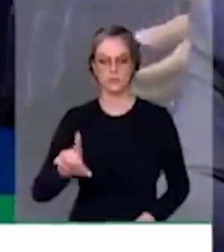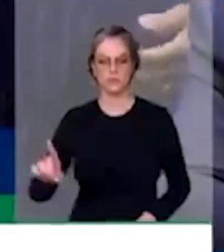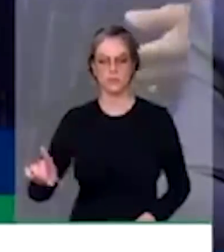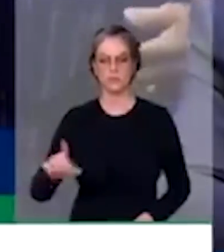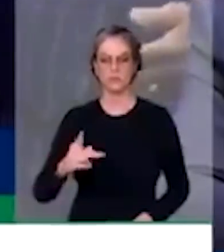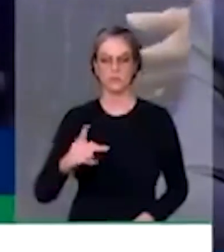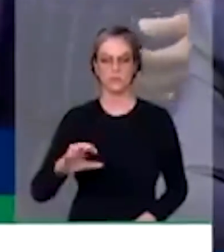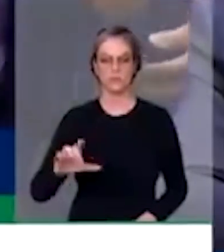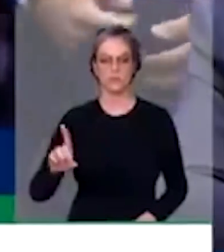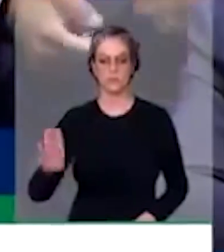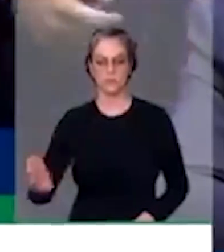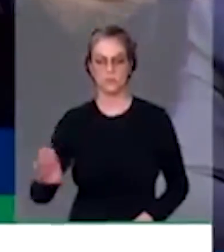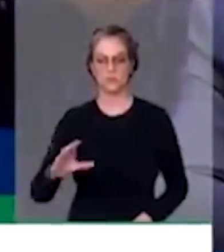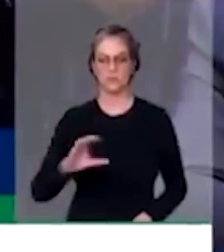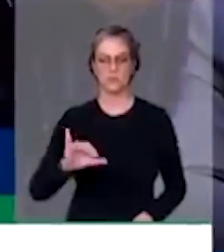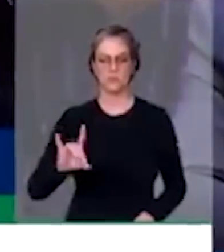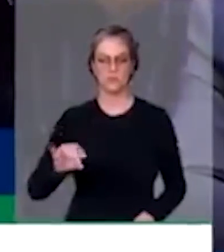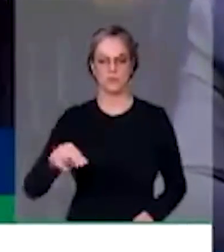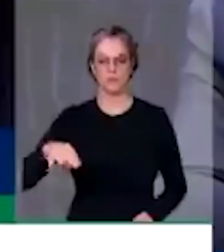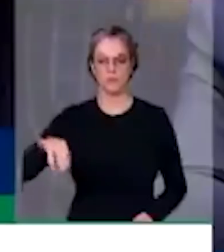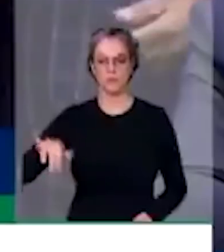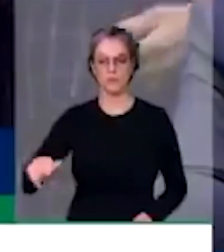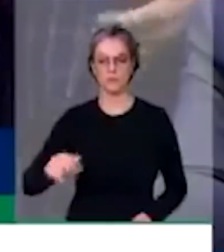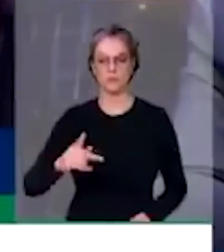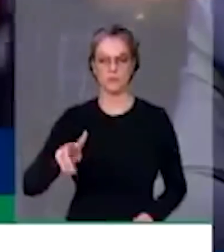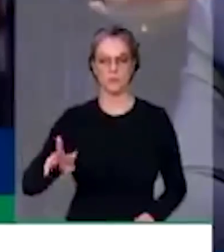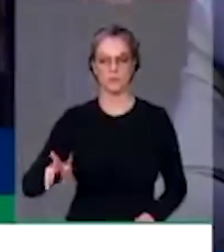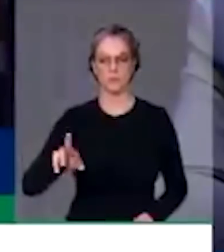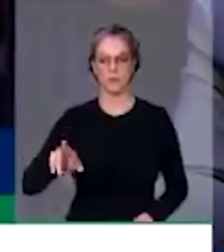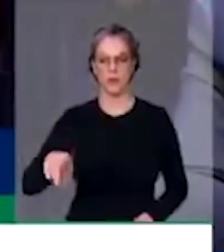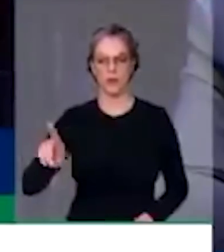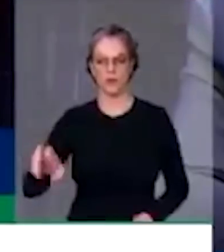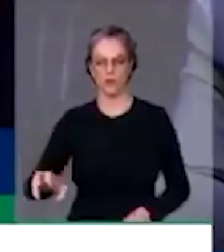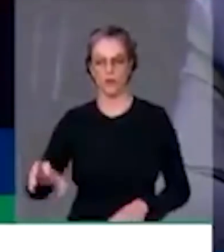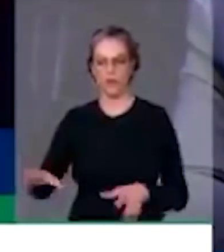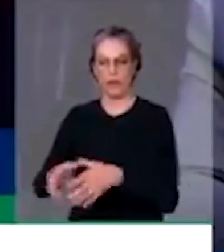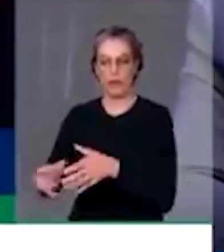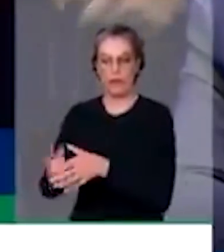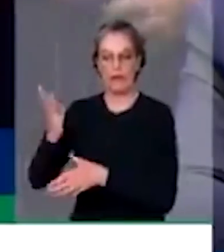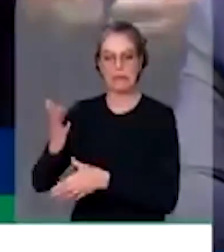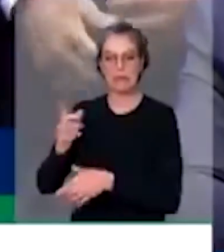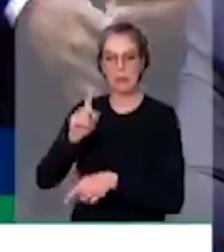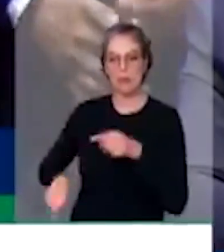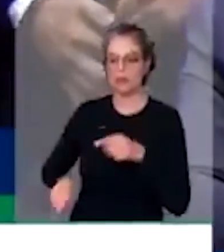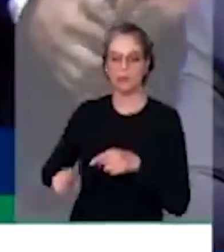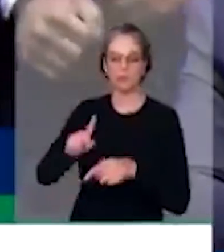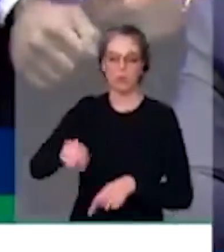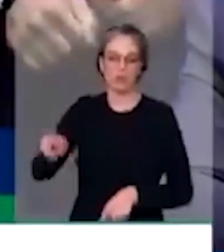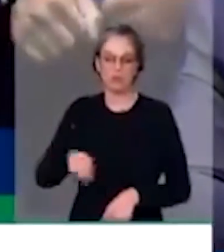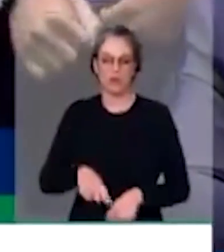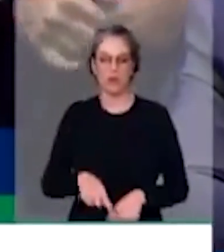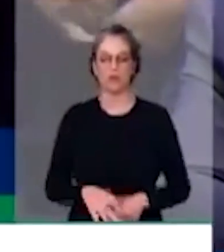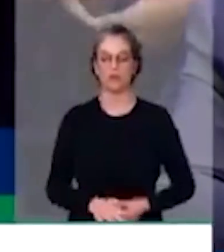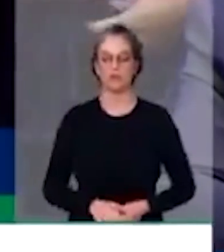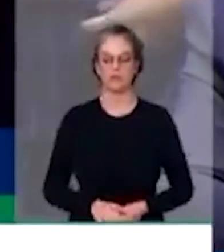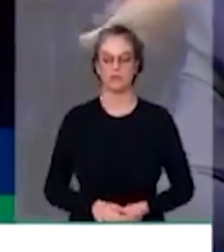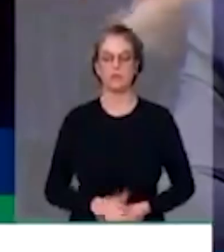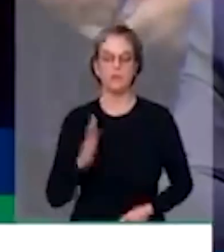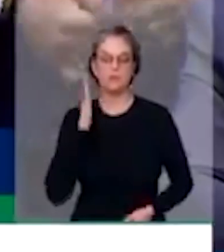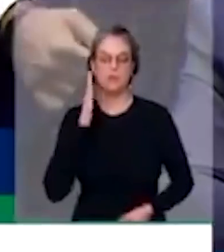solidariedade torcedor bom cidadania TVI rede apesar da sua